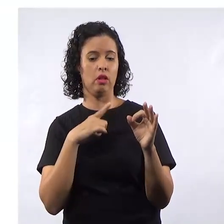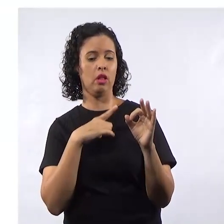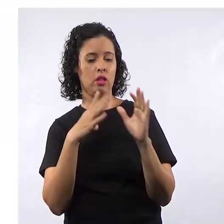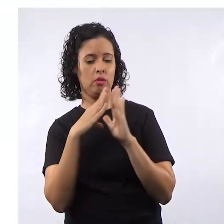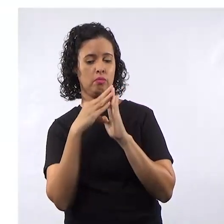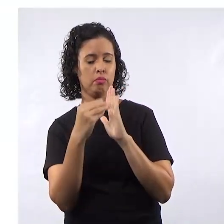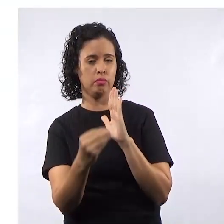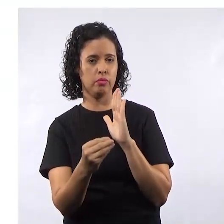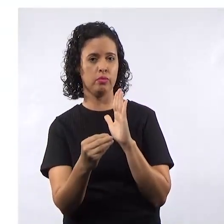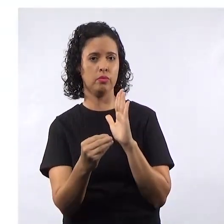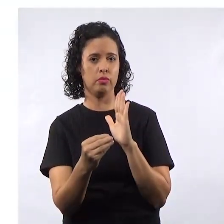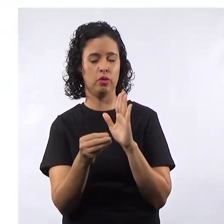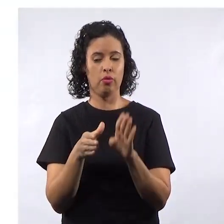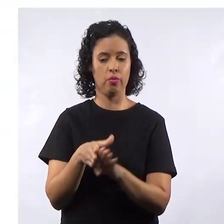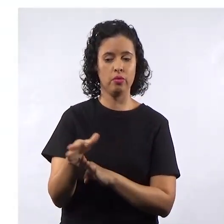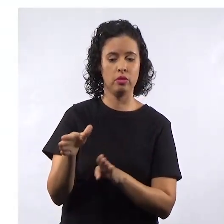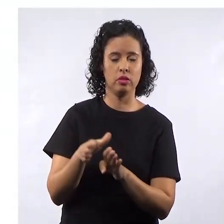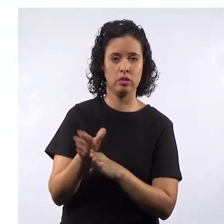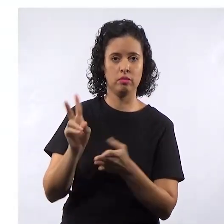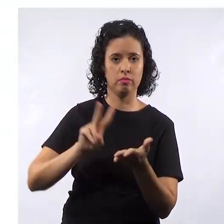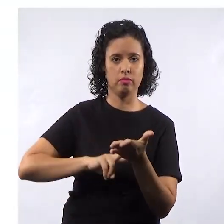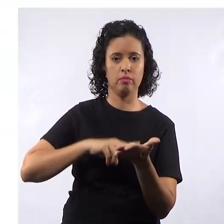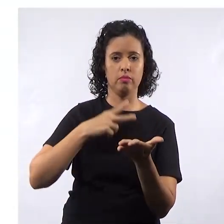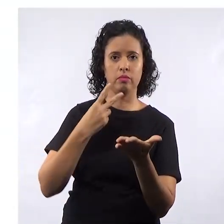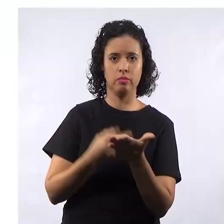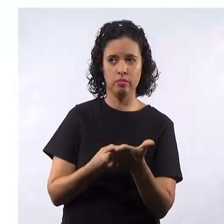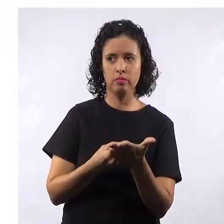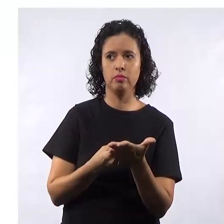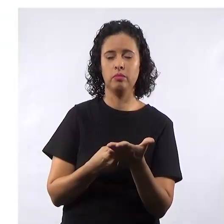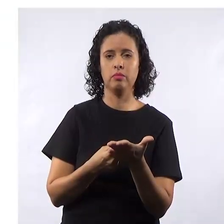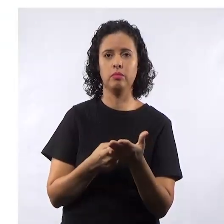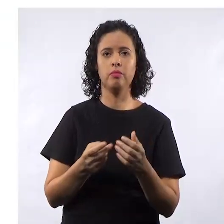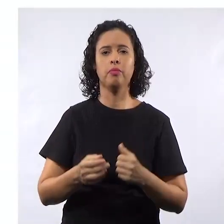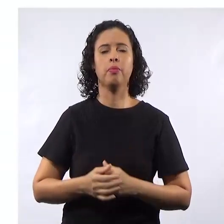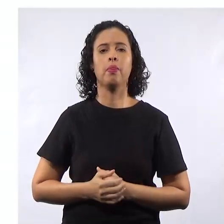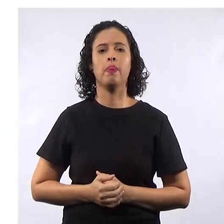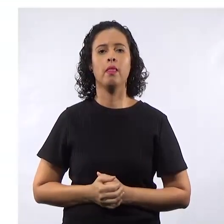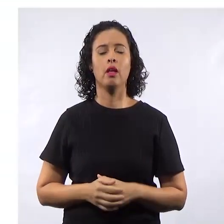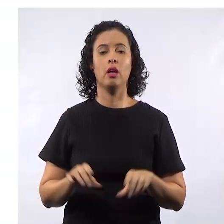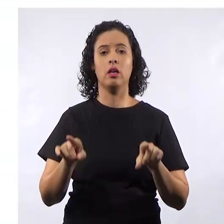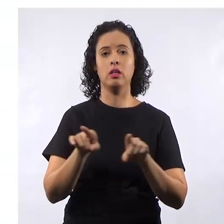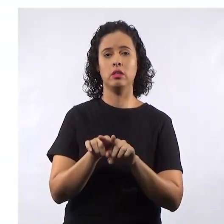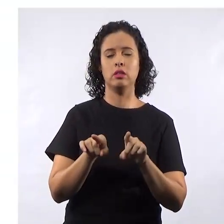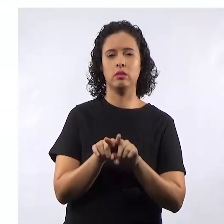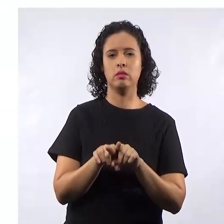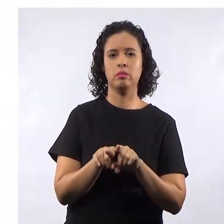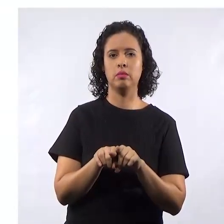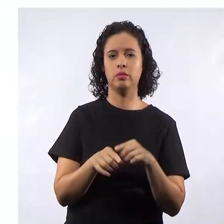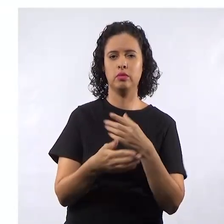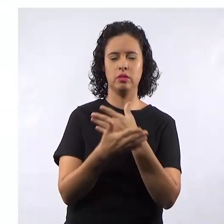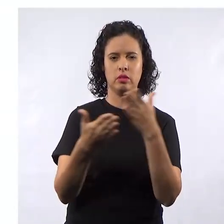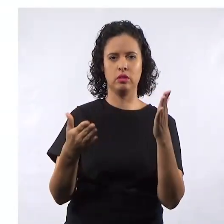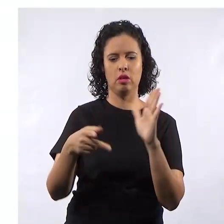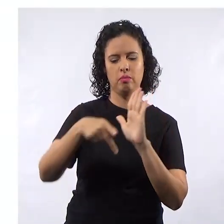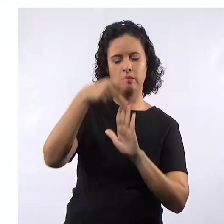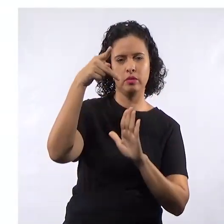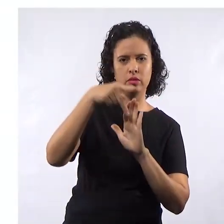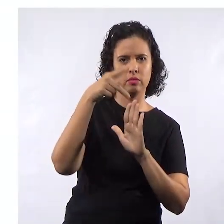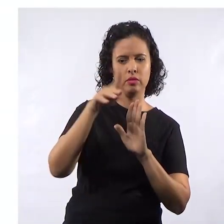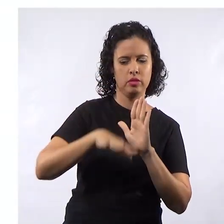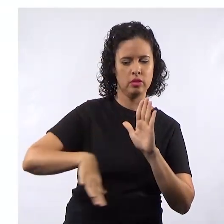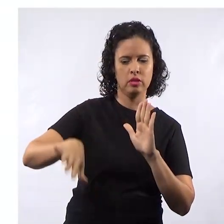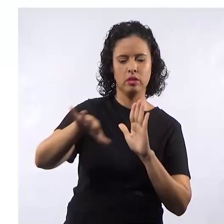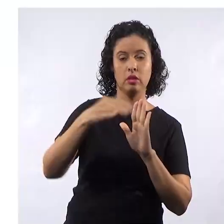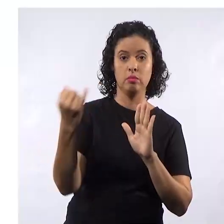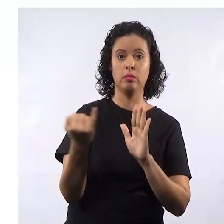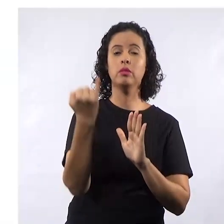tá? E vão orientar os preceitos que são traduzidos pela legislação, tá? Eu preciso que vocês saibam que esses princípios gerais do direito, eles são